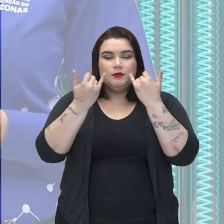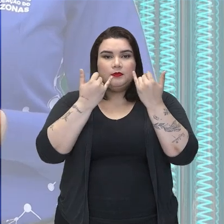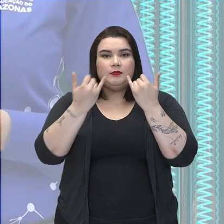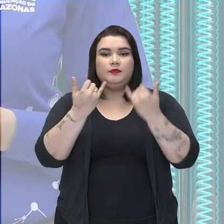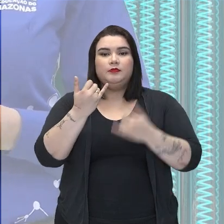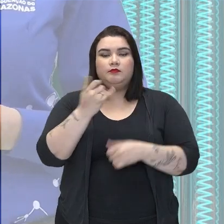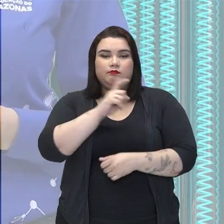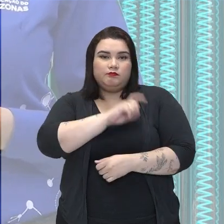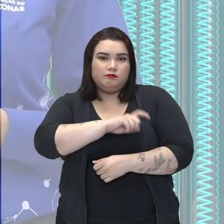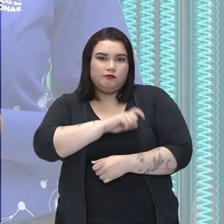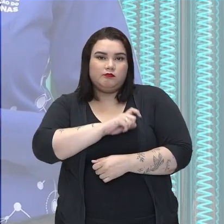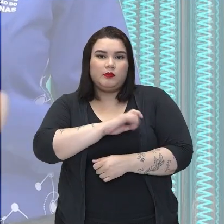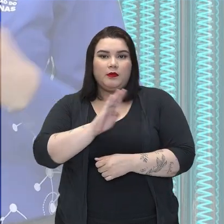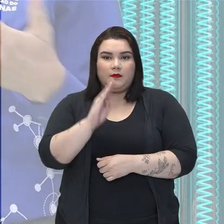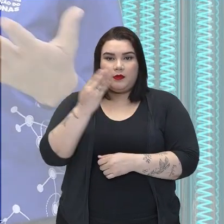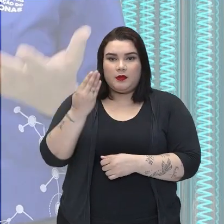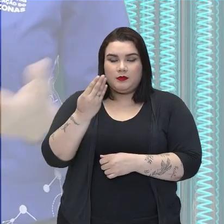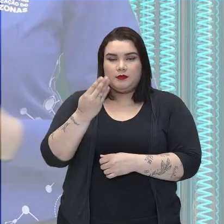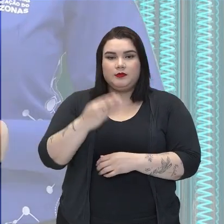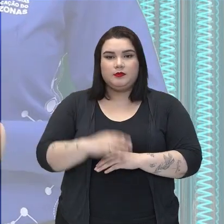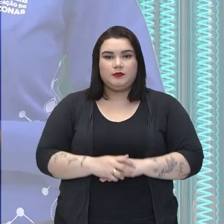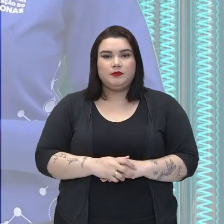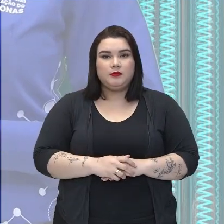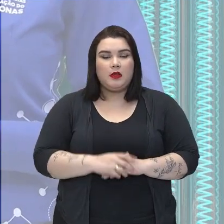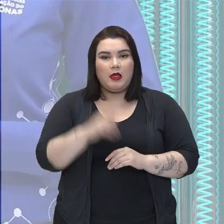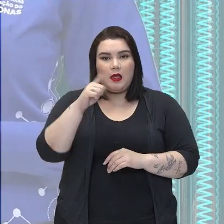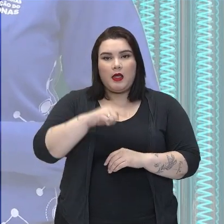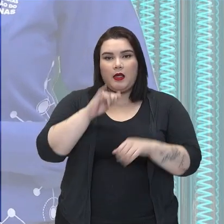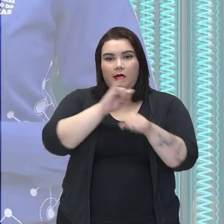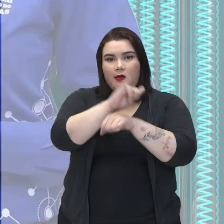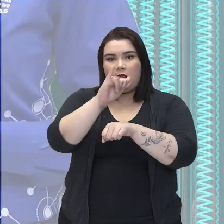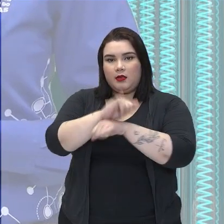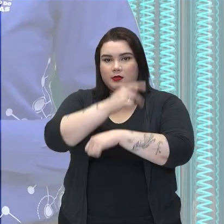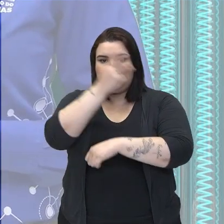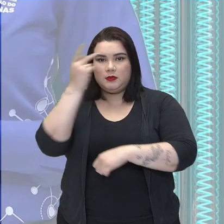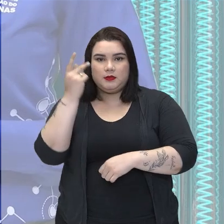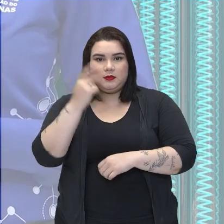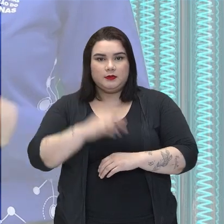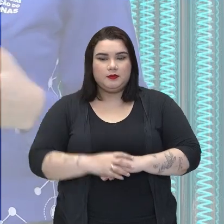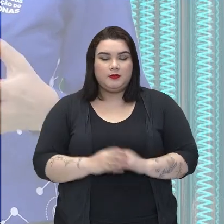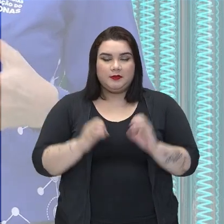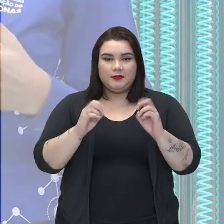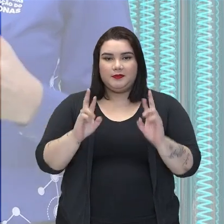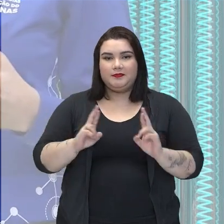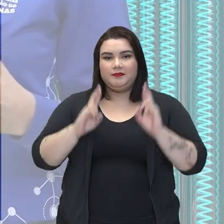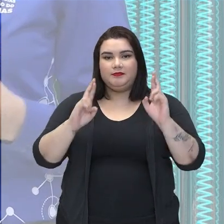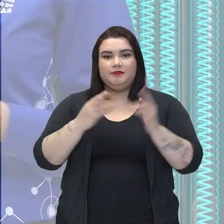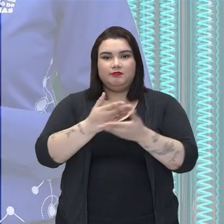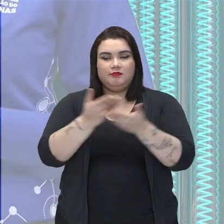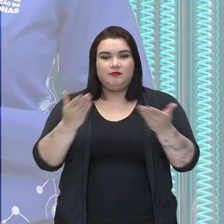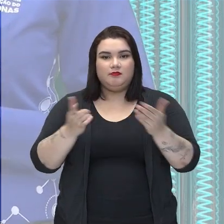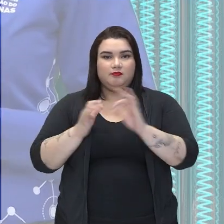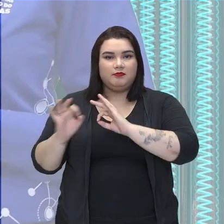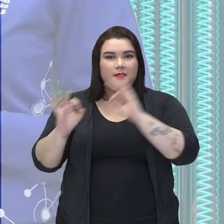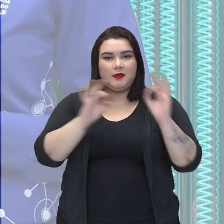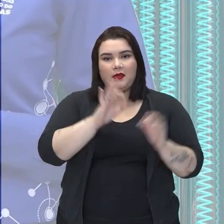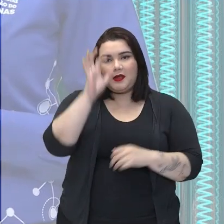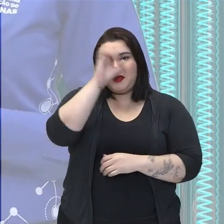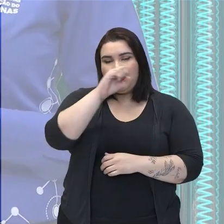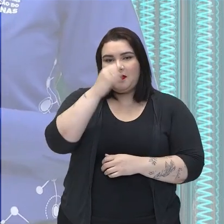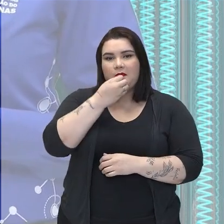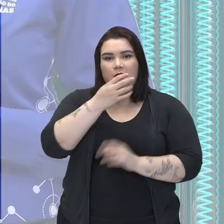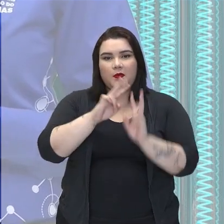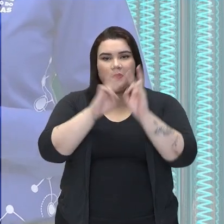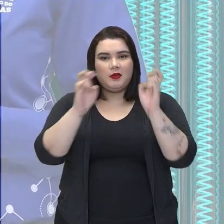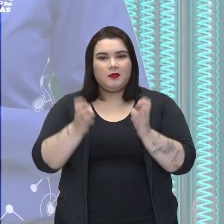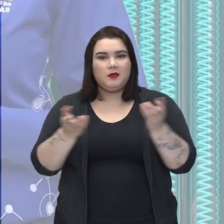notícias mentirosas mesmo, que é para enganar o leitor. Então, eu espero que vocês tenham acompanhado bem o nosso tema aqui